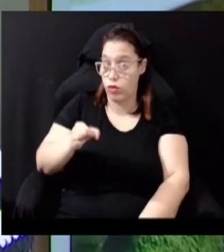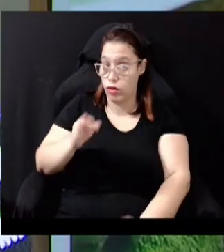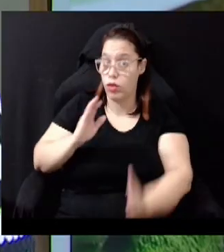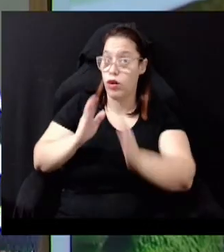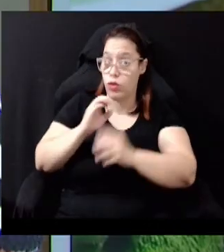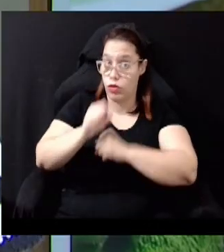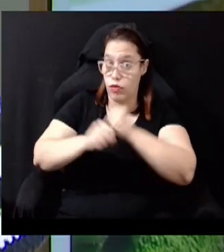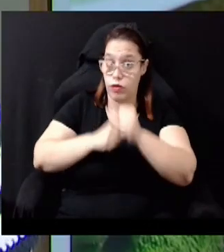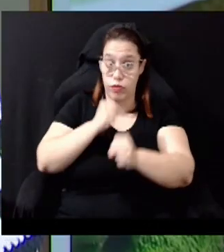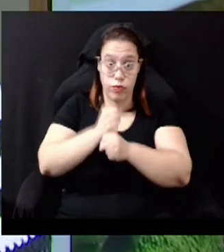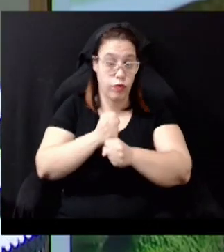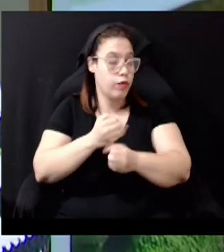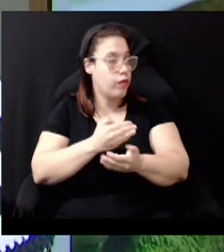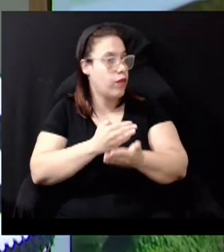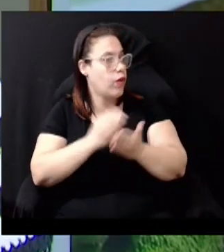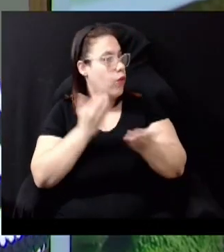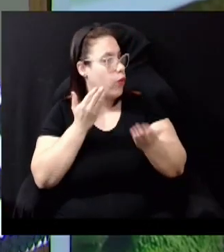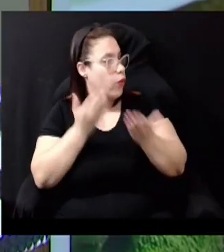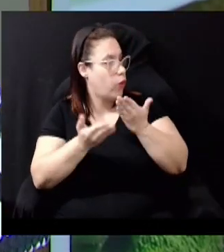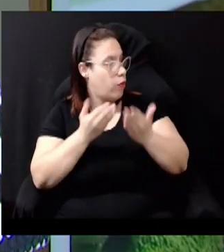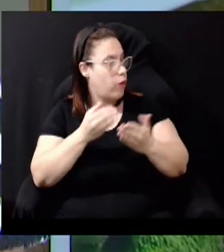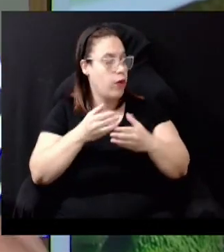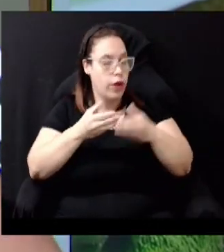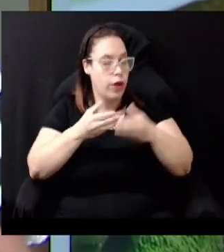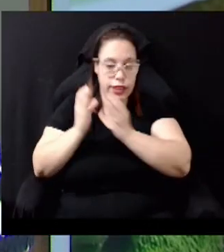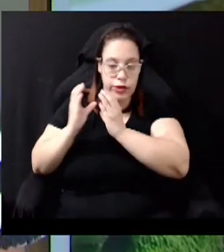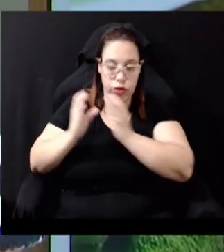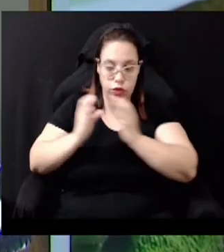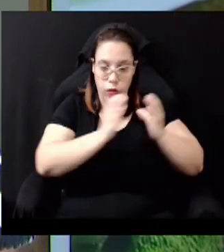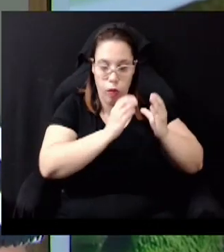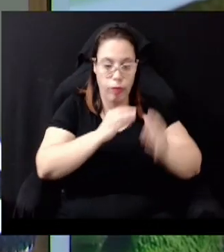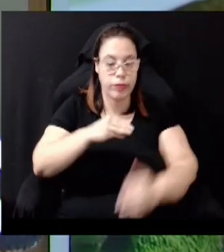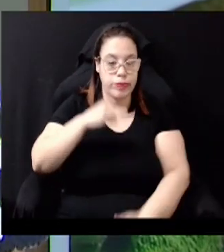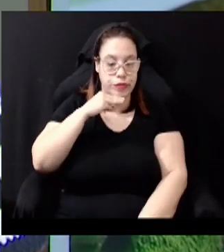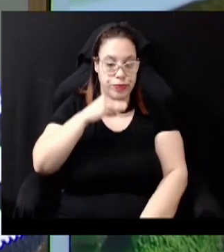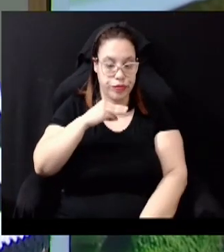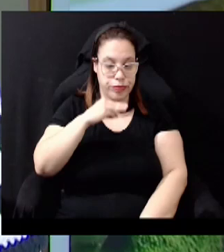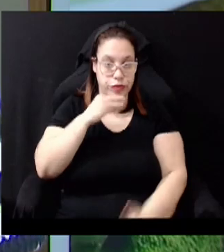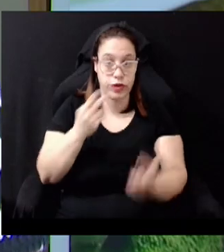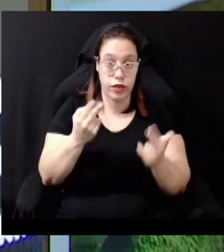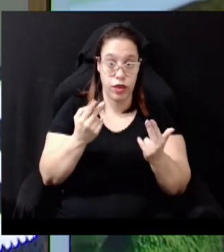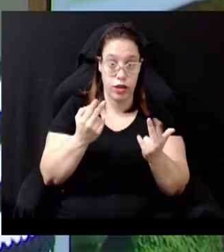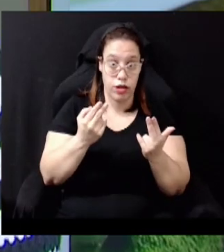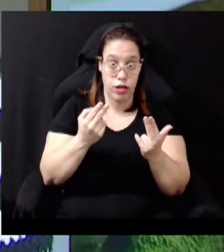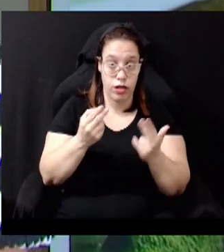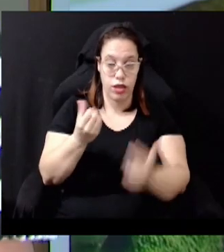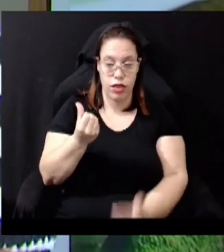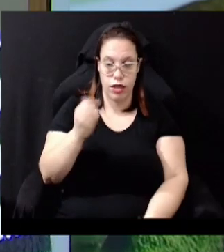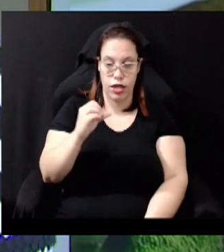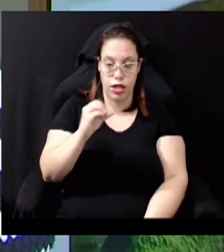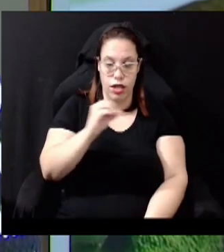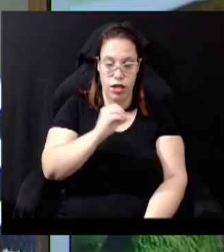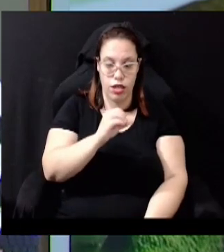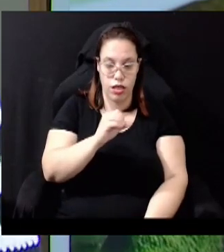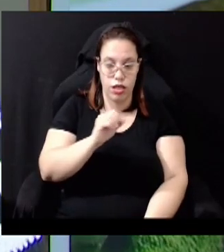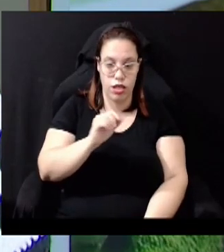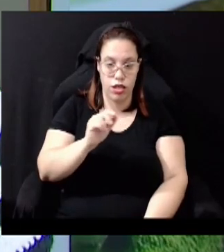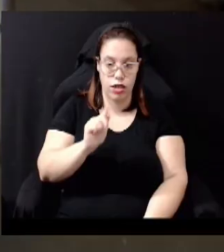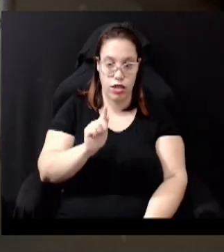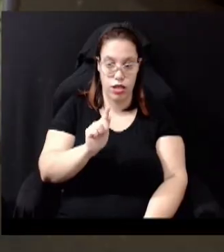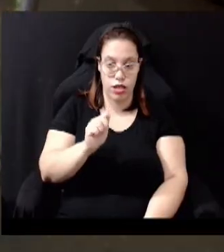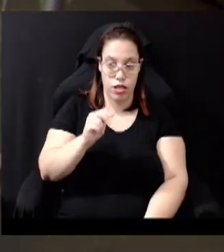Quando a gente compara melancia e manga, a mesma quantidade, tipo 100 gramas, a gente vai observar que